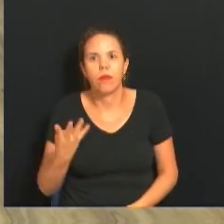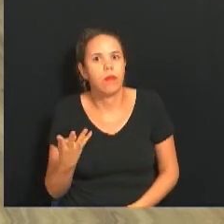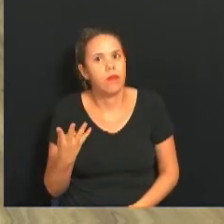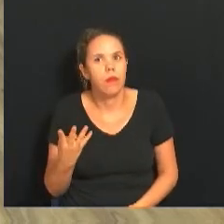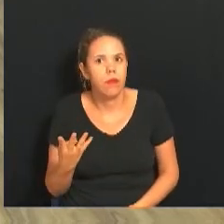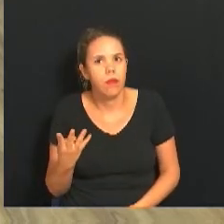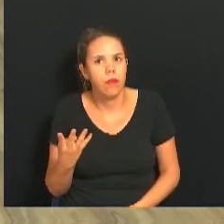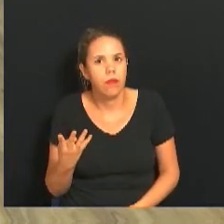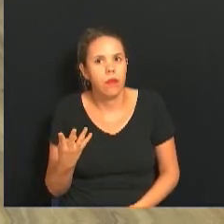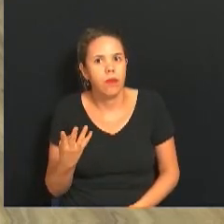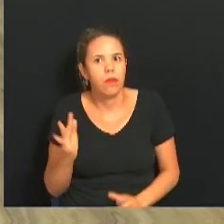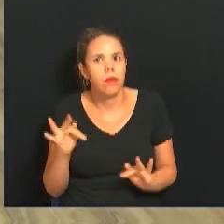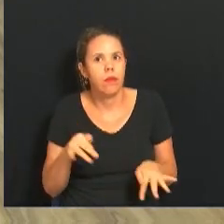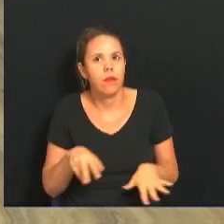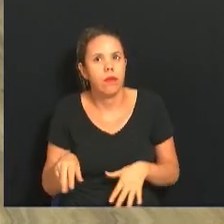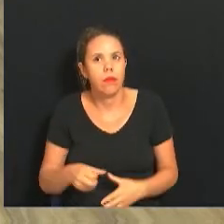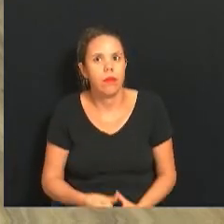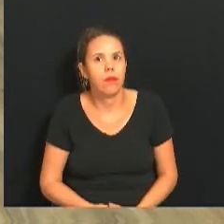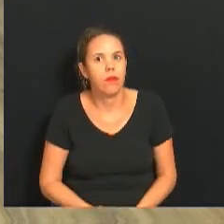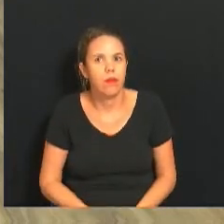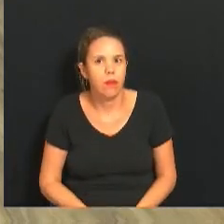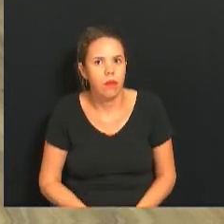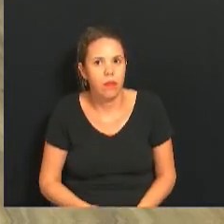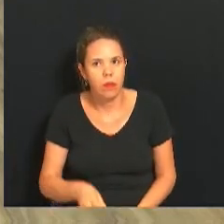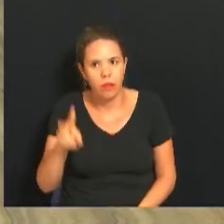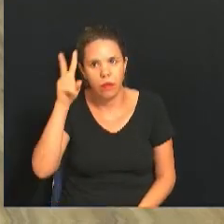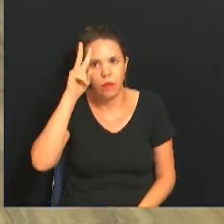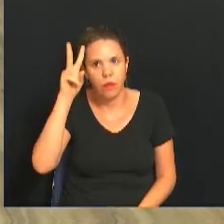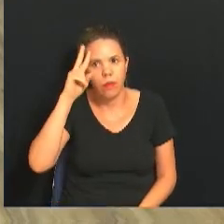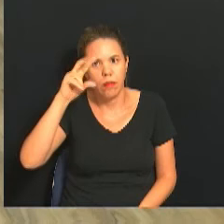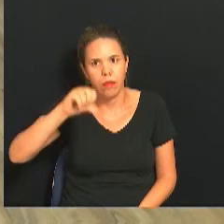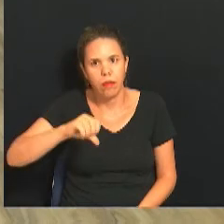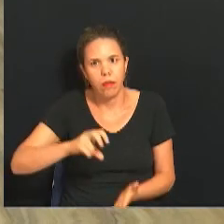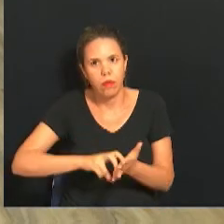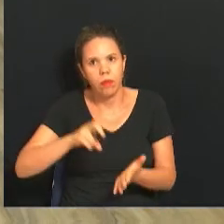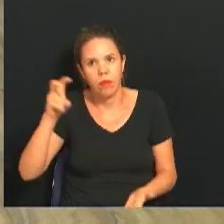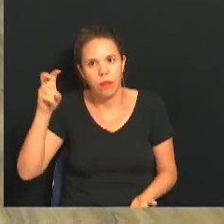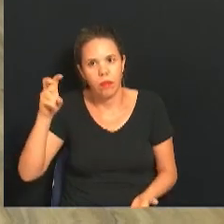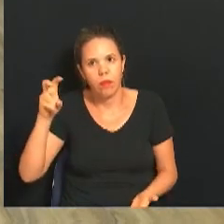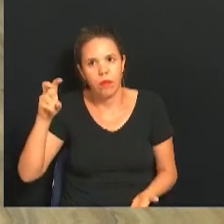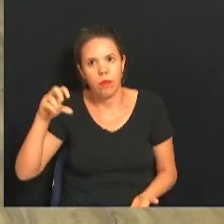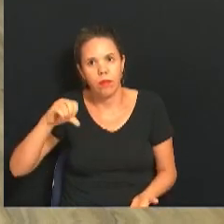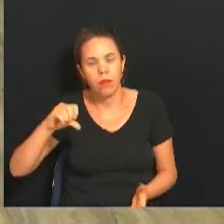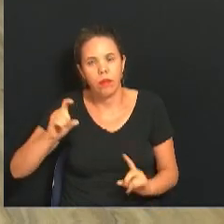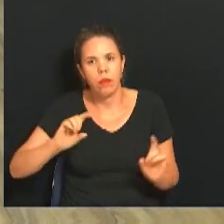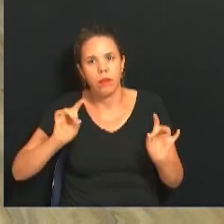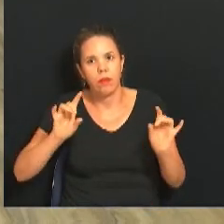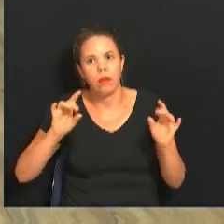tarde, ótimo fim de semana, na segunda-feira às 9 horas da manhã, a 9ª reunião